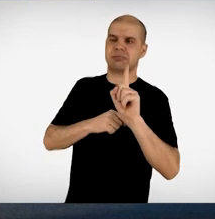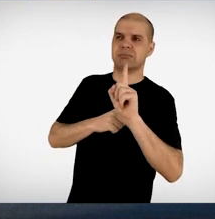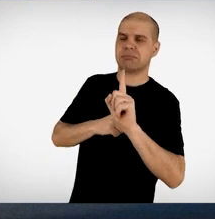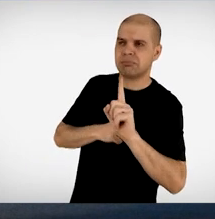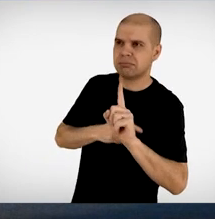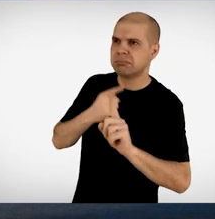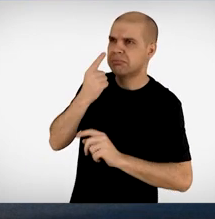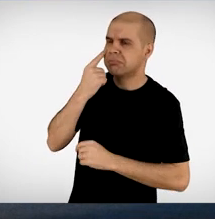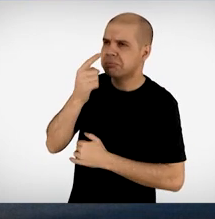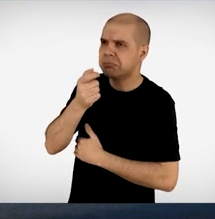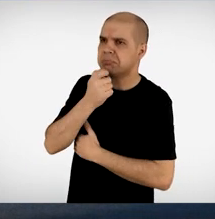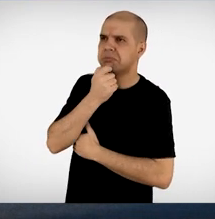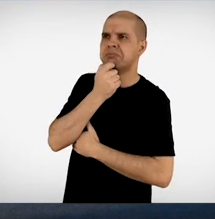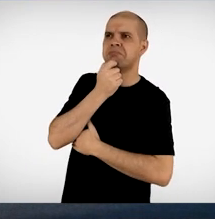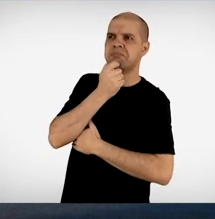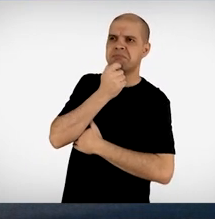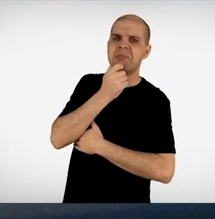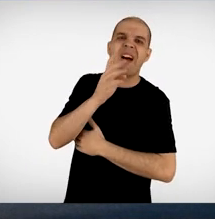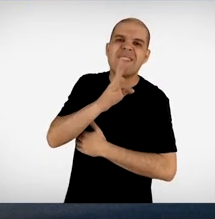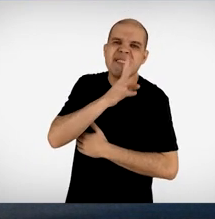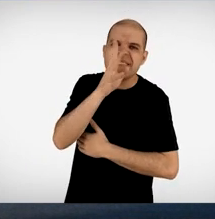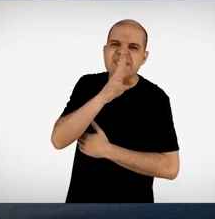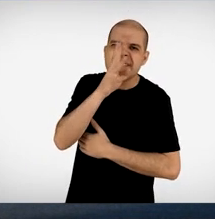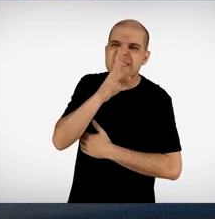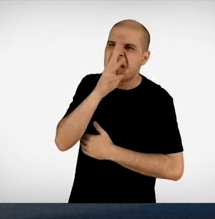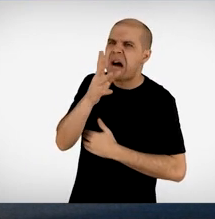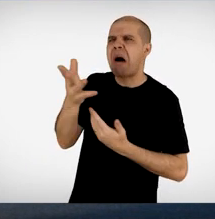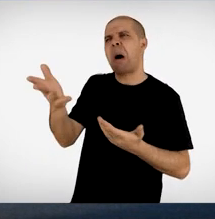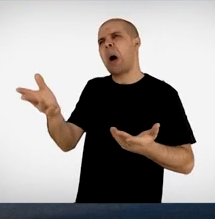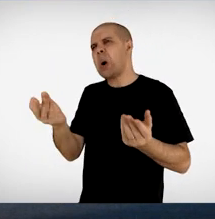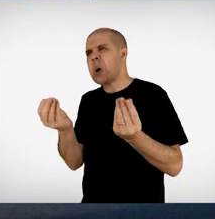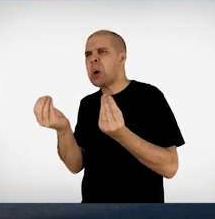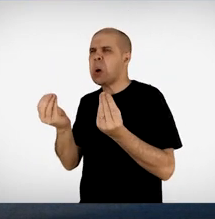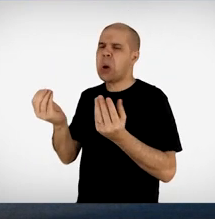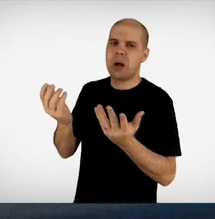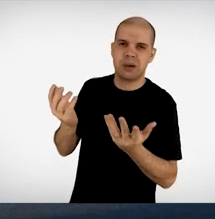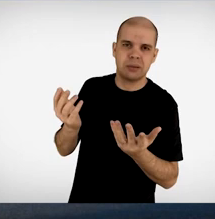se coloca num lugar de não responder